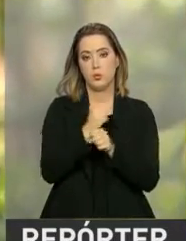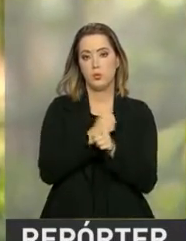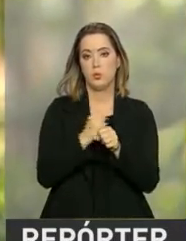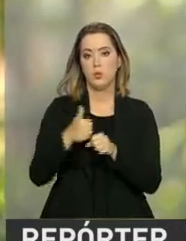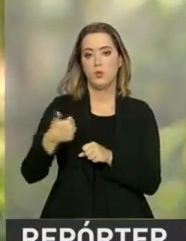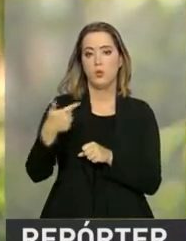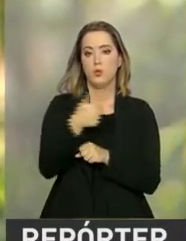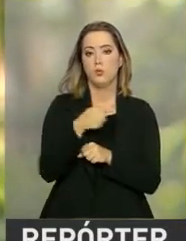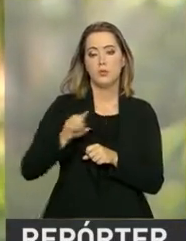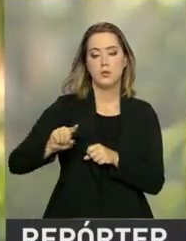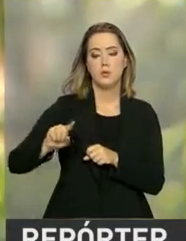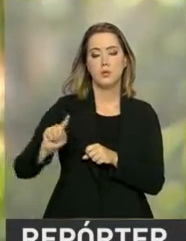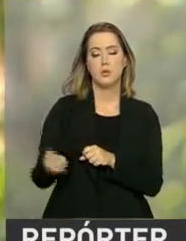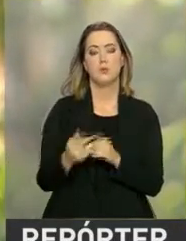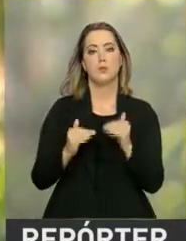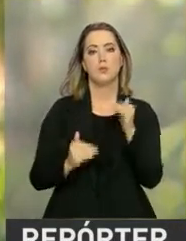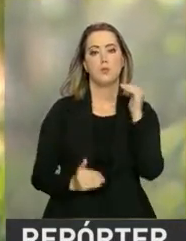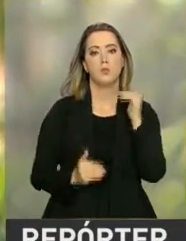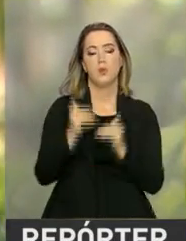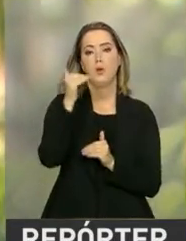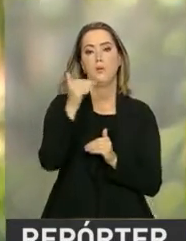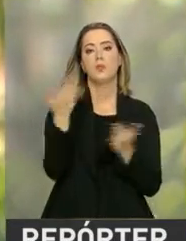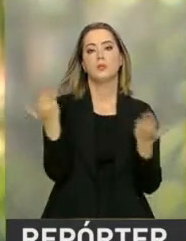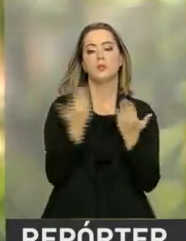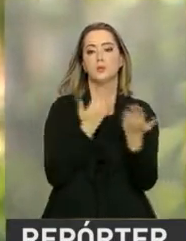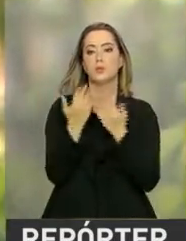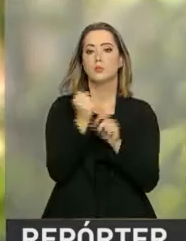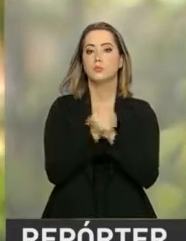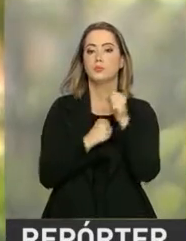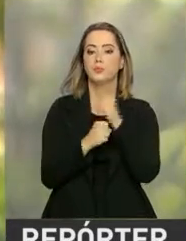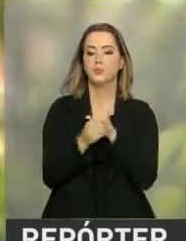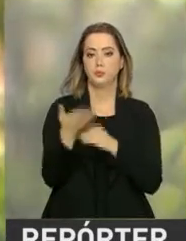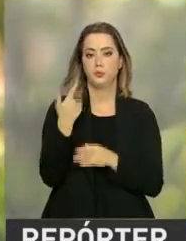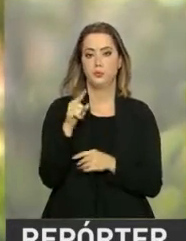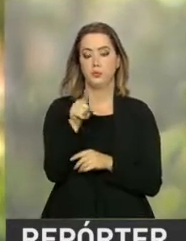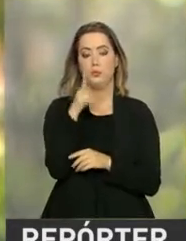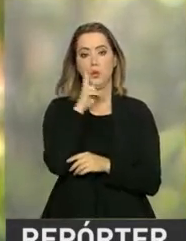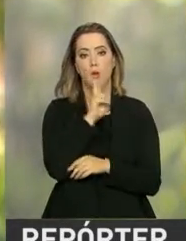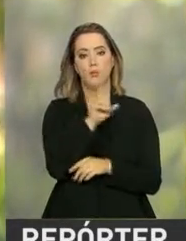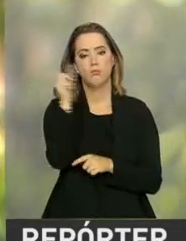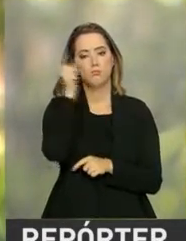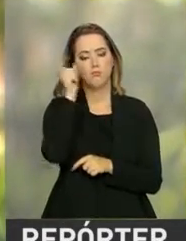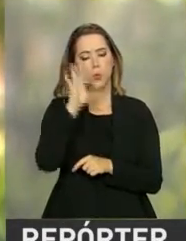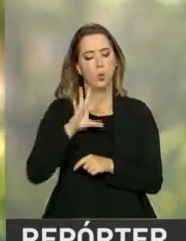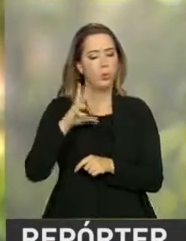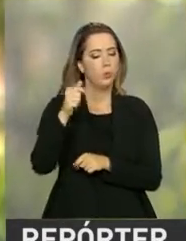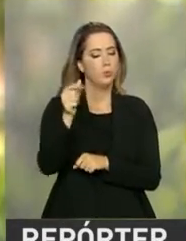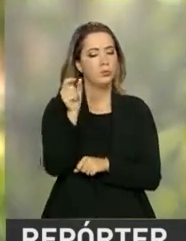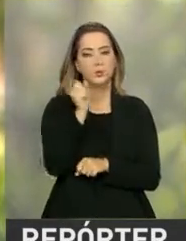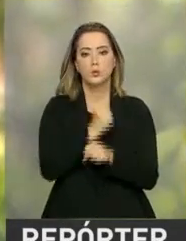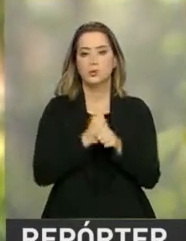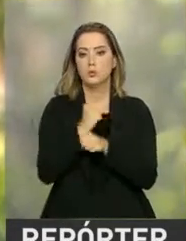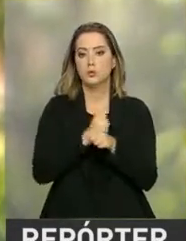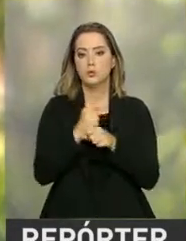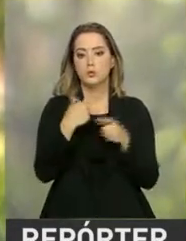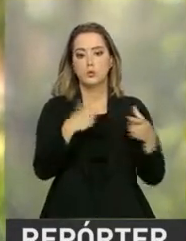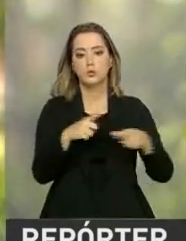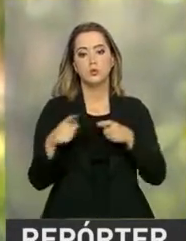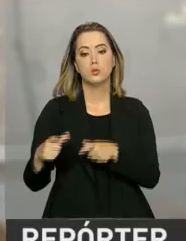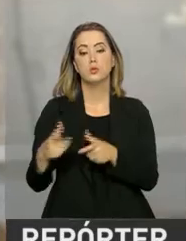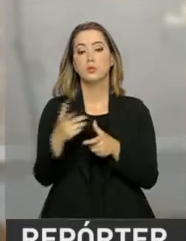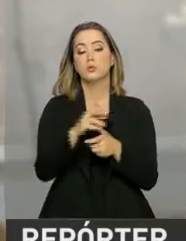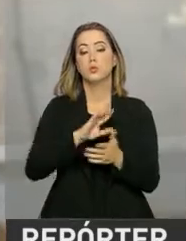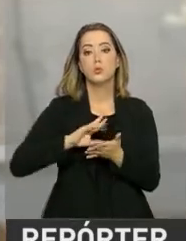período do ano passado. Os especialistas alertam que as vistorias dentro de casa devem ser feitas o ano inteiro e nos locais menos